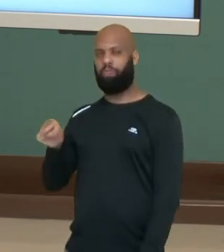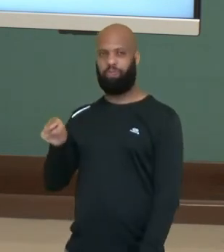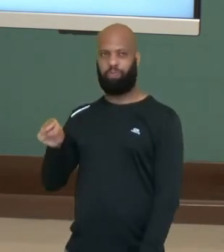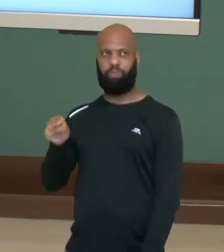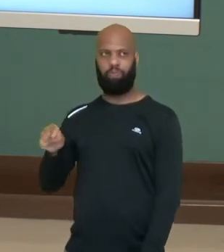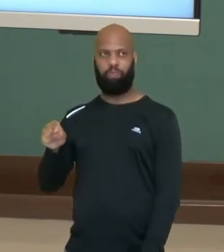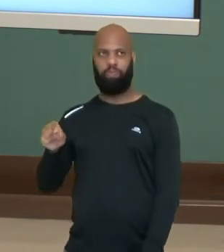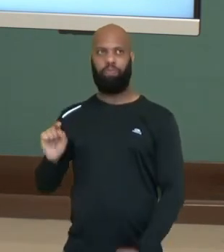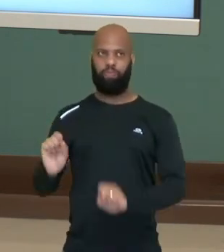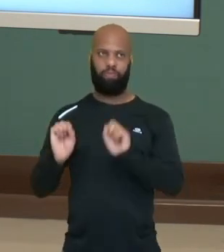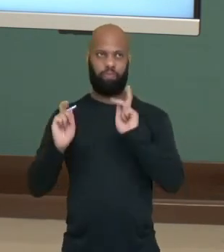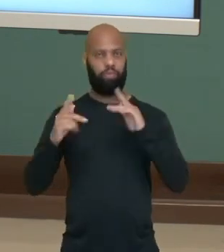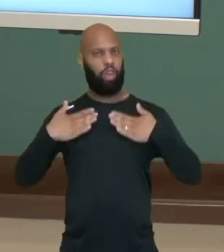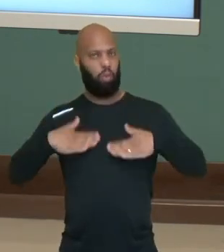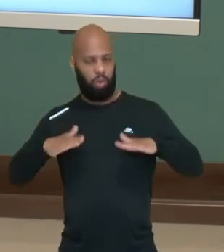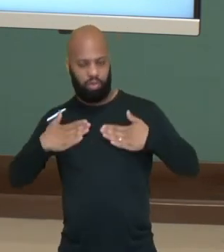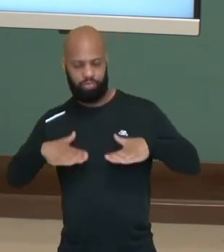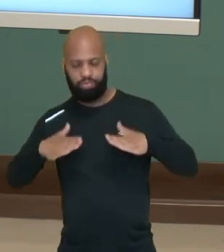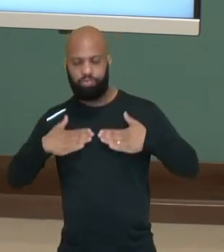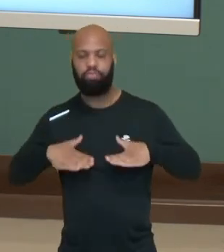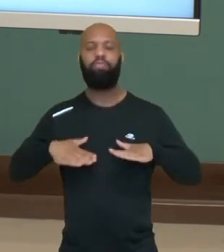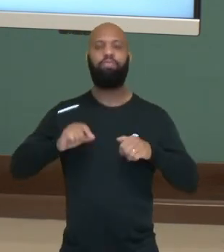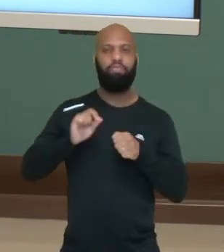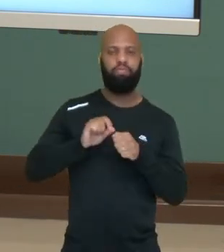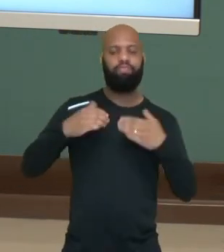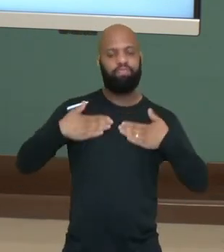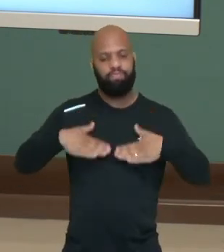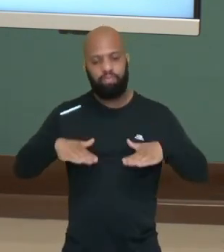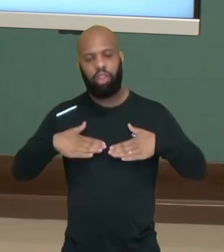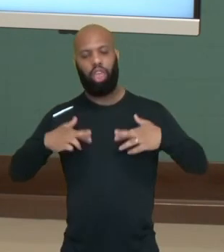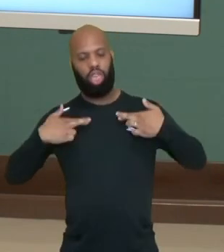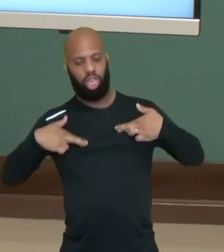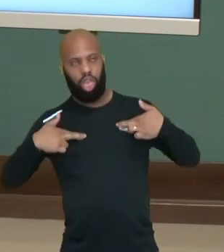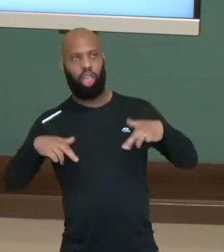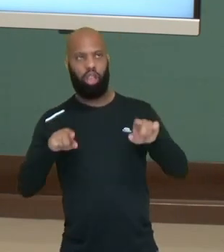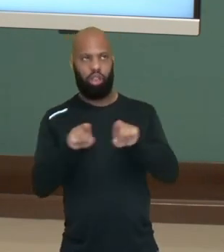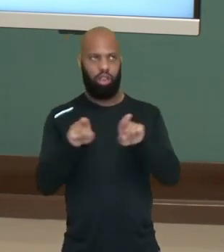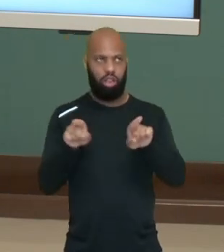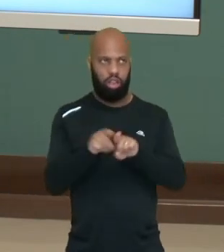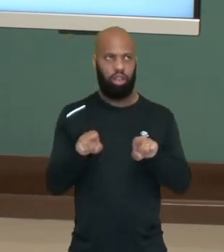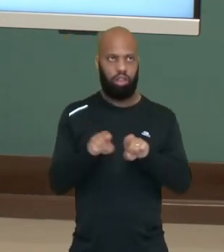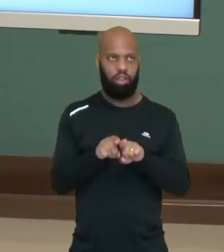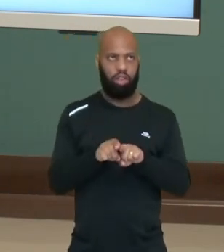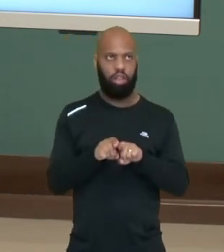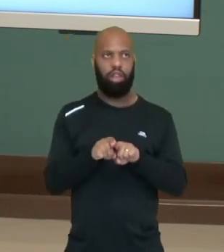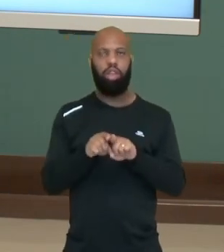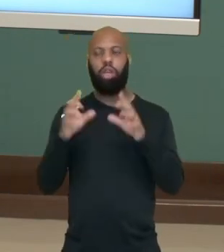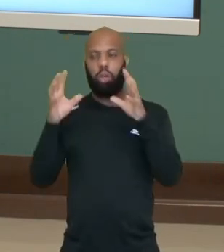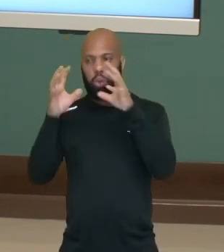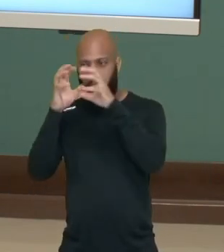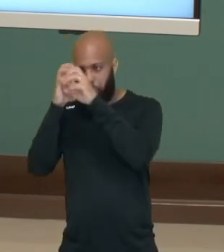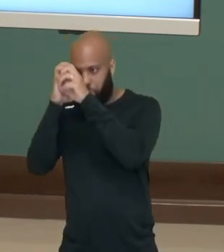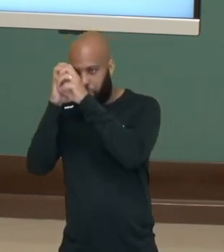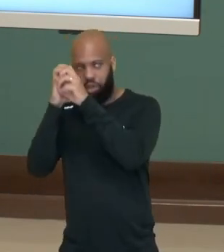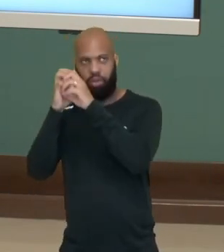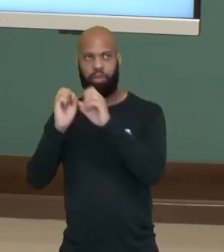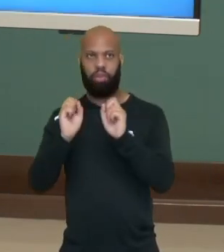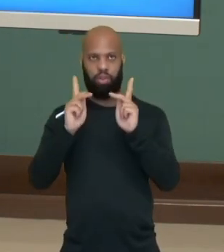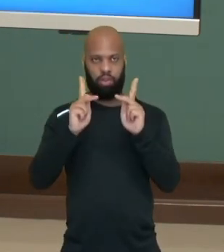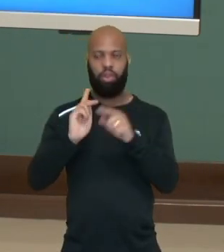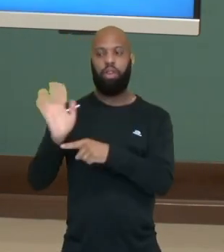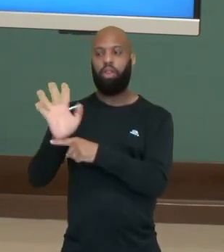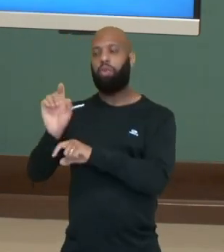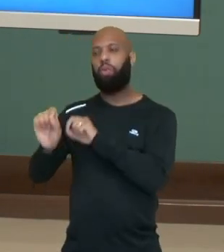nervoso parassimpático, que vai promover aquele relaxamento, né? A pupila vai contrair e tudo mais.